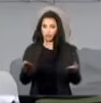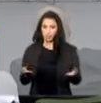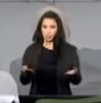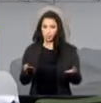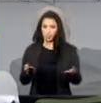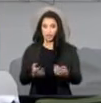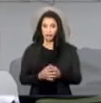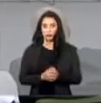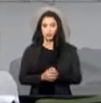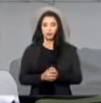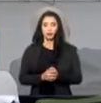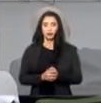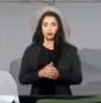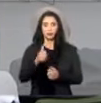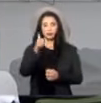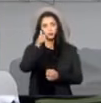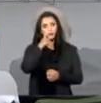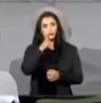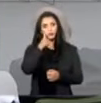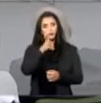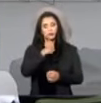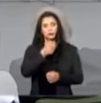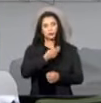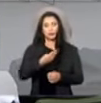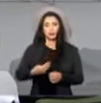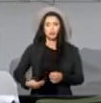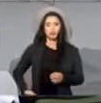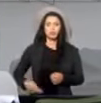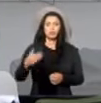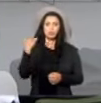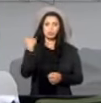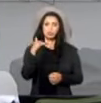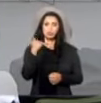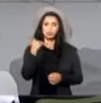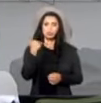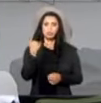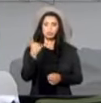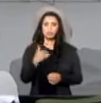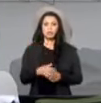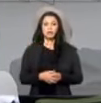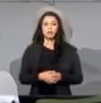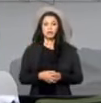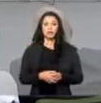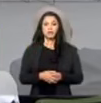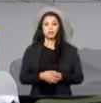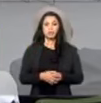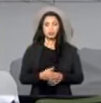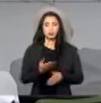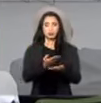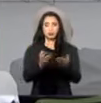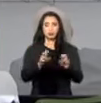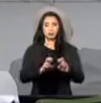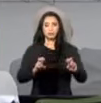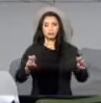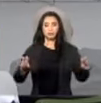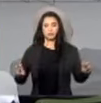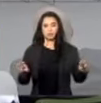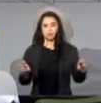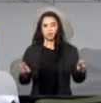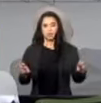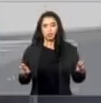e a todas, especialmente a senhora ministra, Carmen Lúcia, aos ilustres integrantes dessa mesa, meus